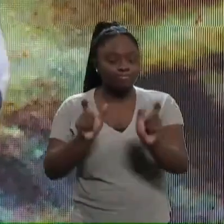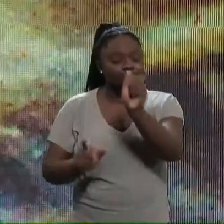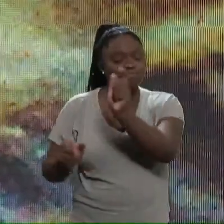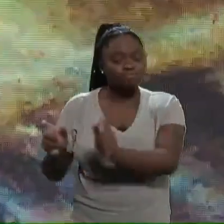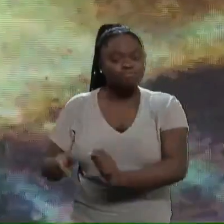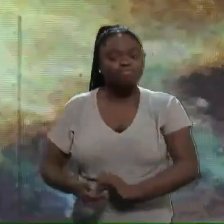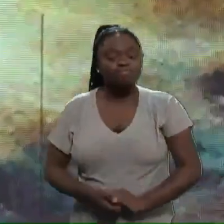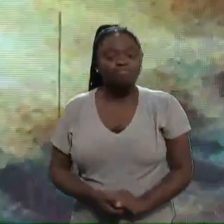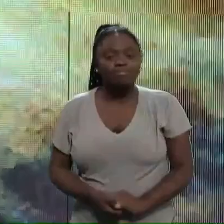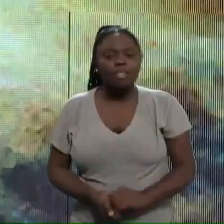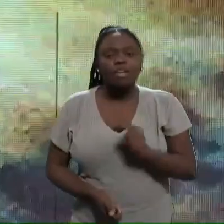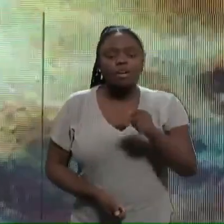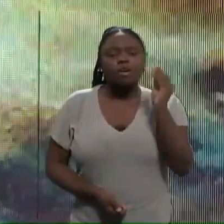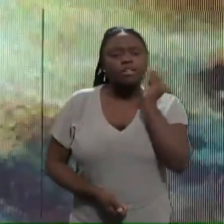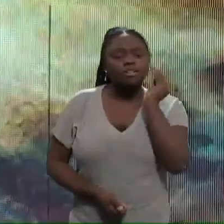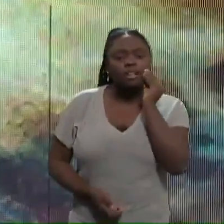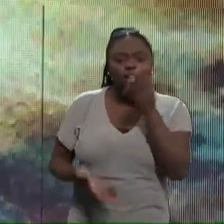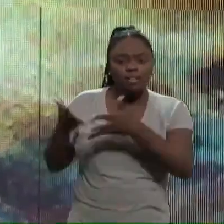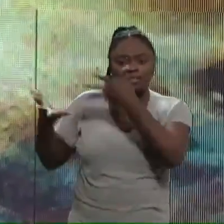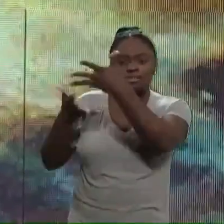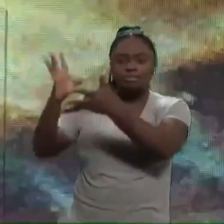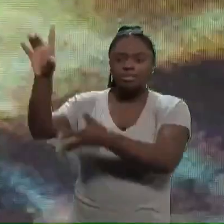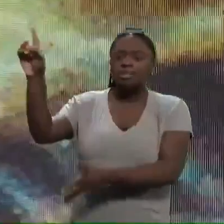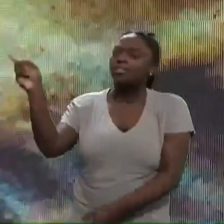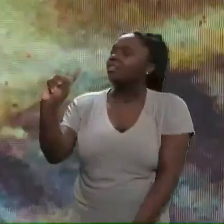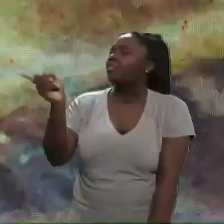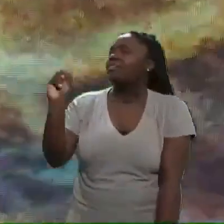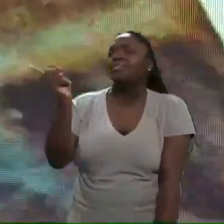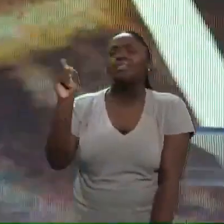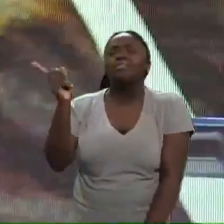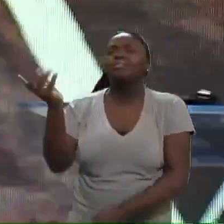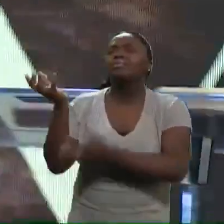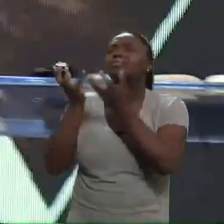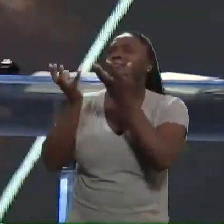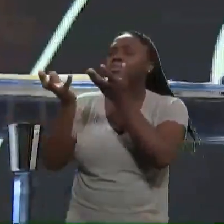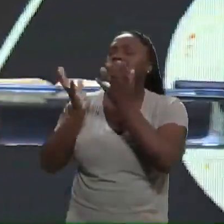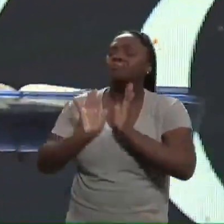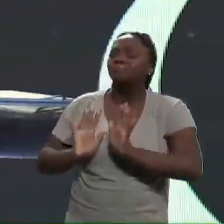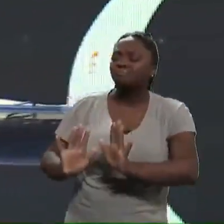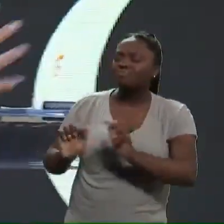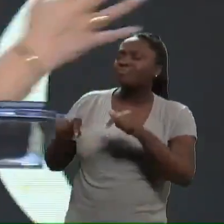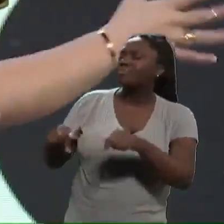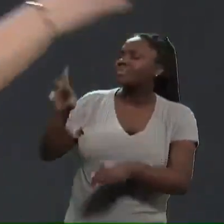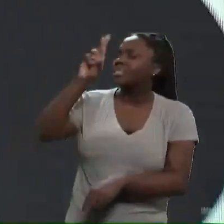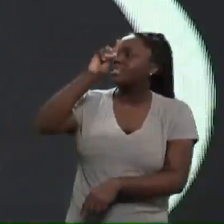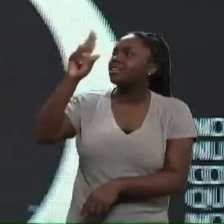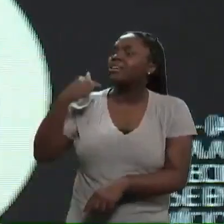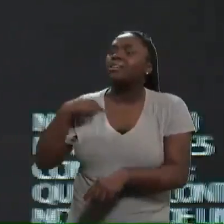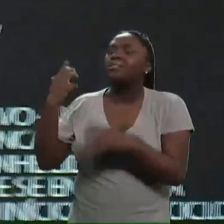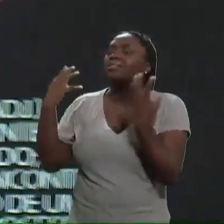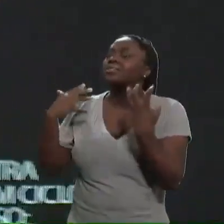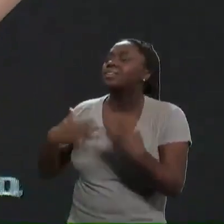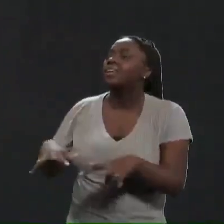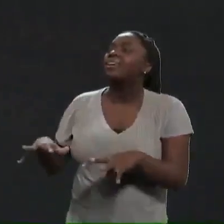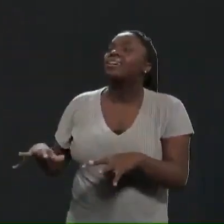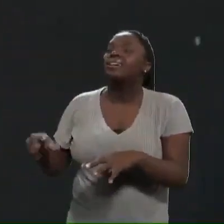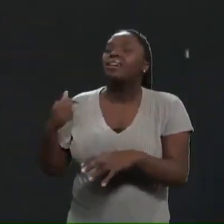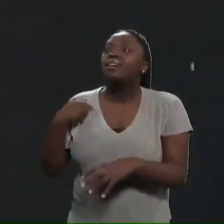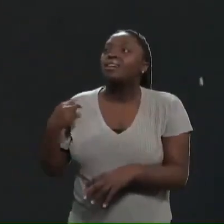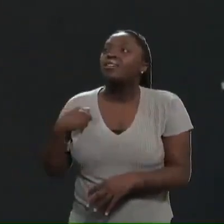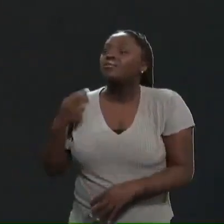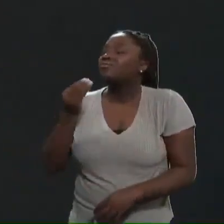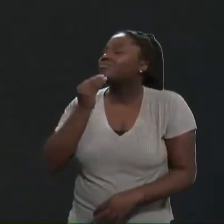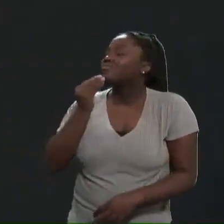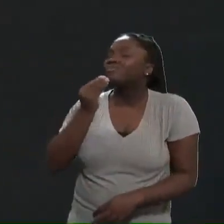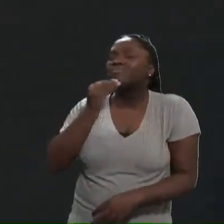E você tem tentado falar para Deus: não, me deixa aqui Senhor, eu não quero, eu não estou